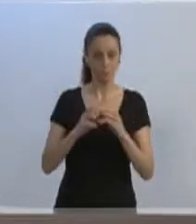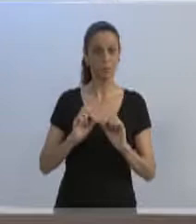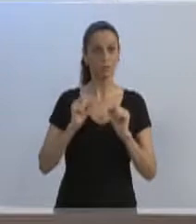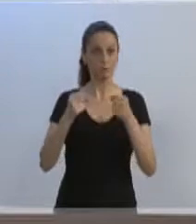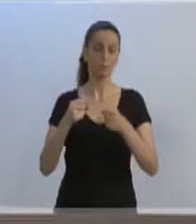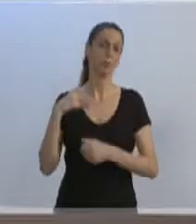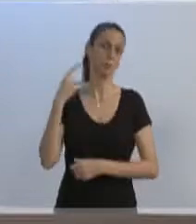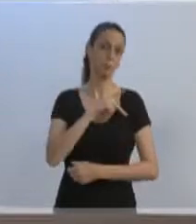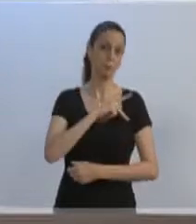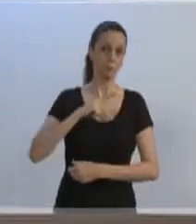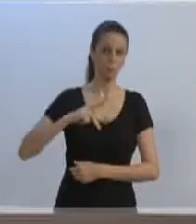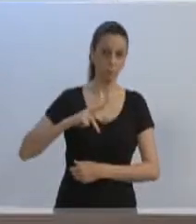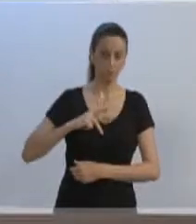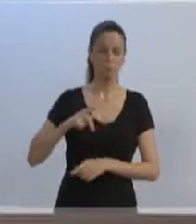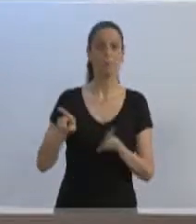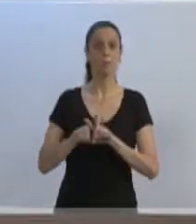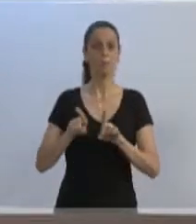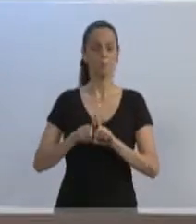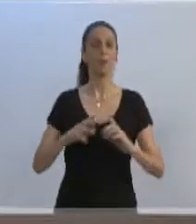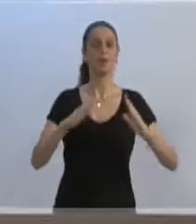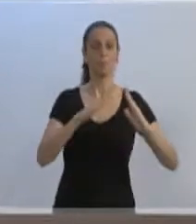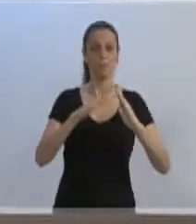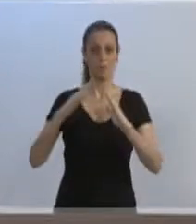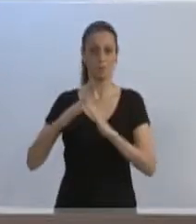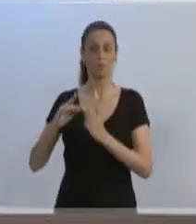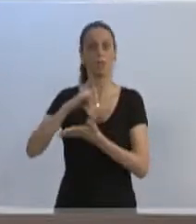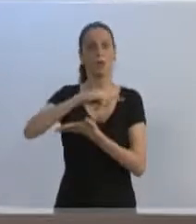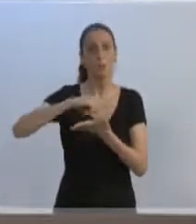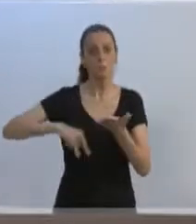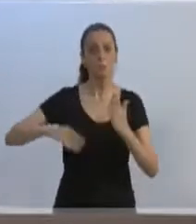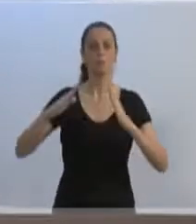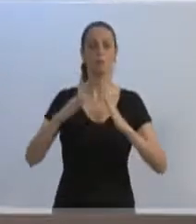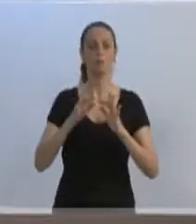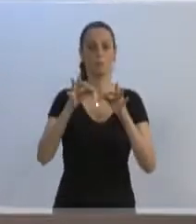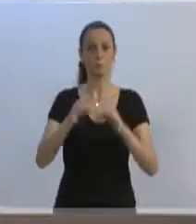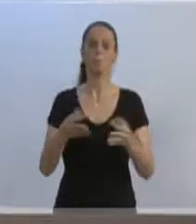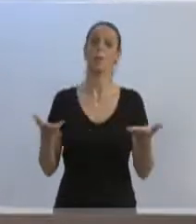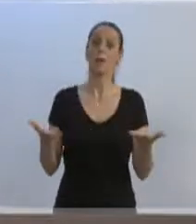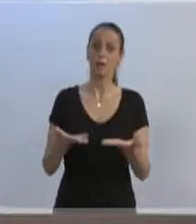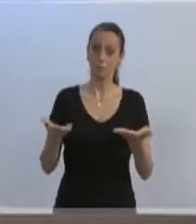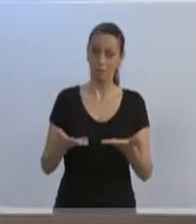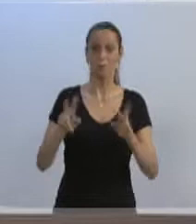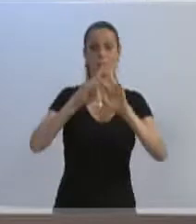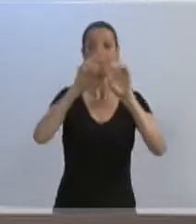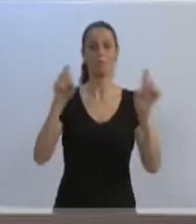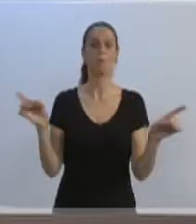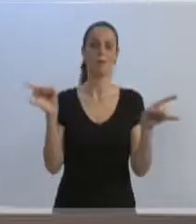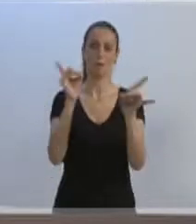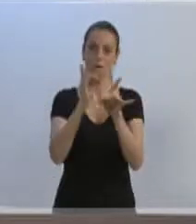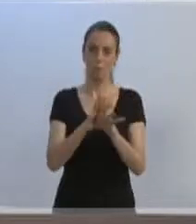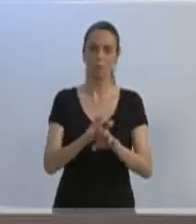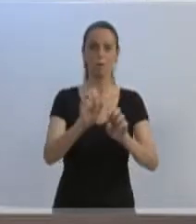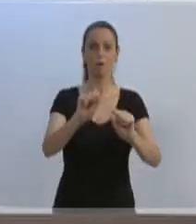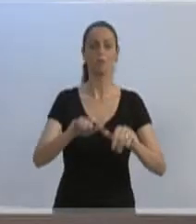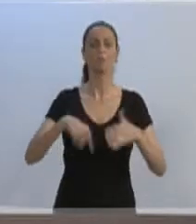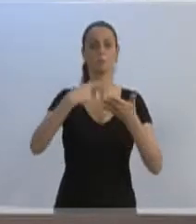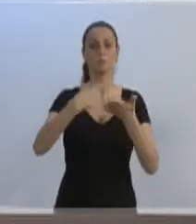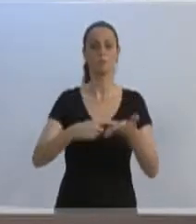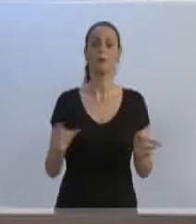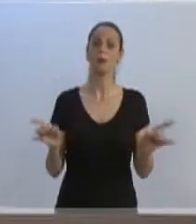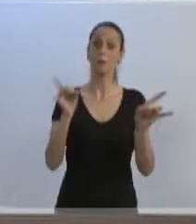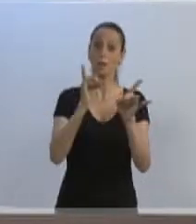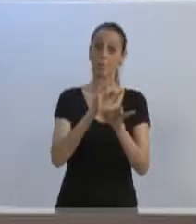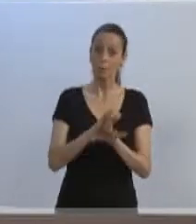públicas de habitação e regularização fundiária agora assim nada mais havendo a tratar eu encerro a presente reunião